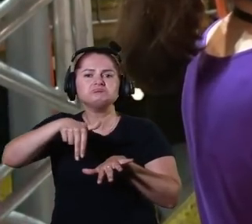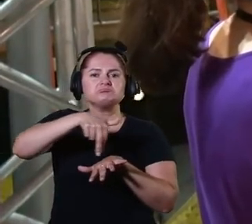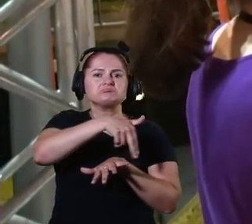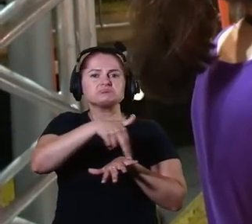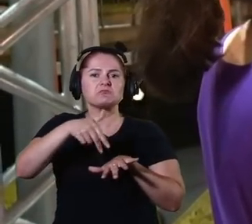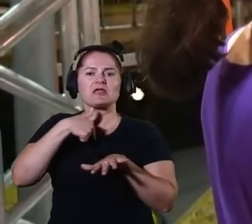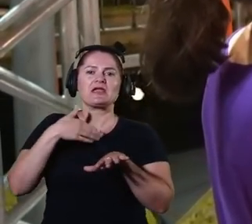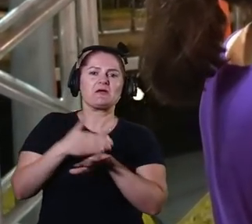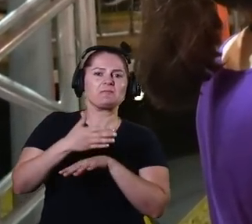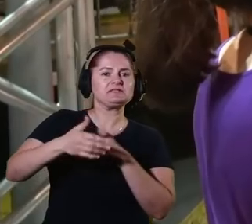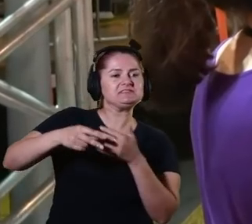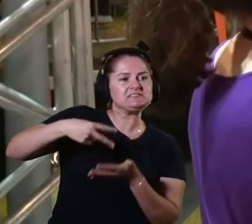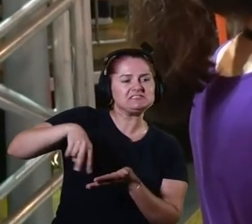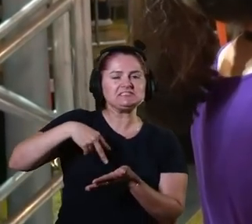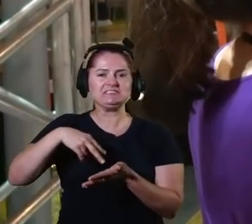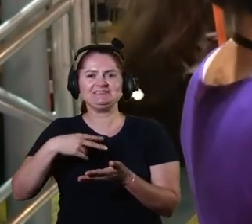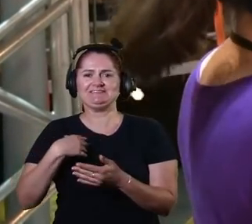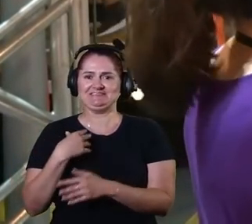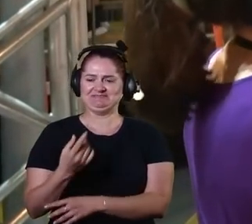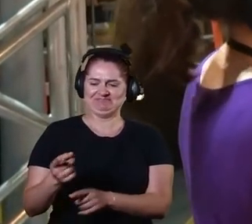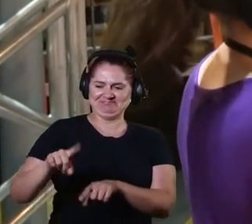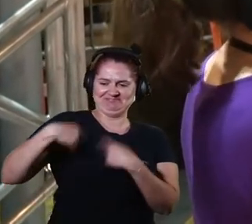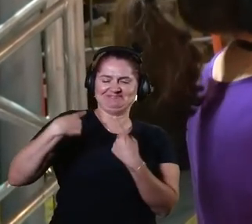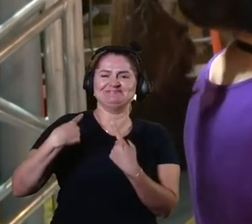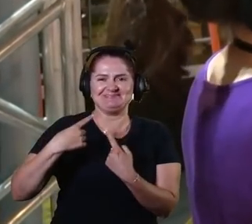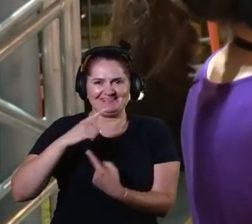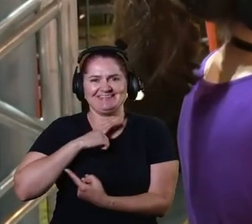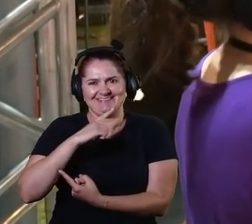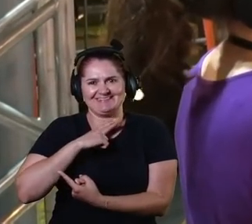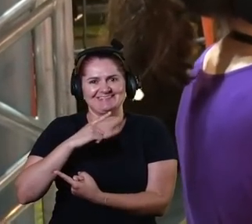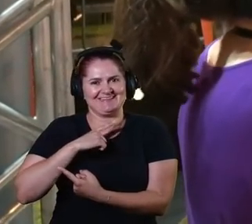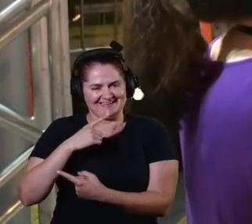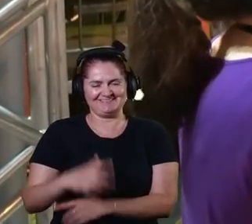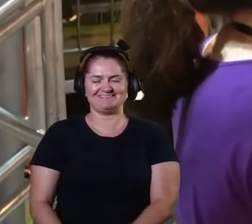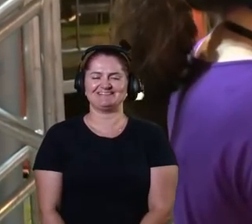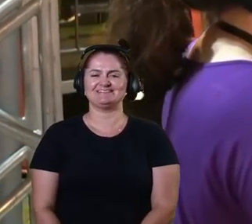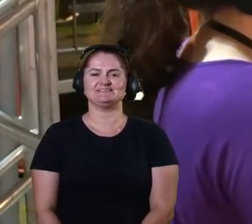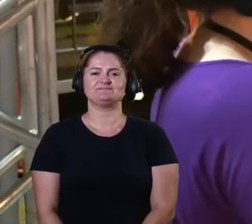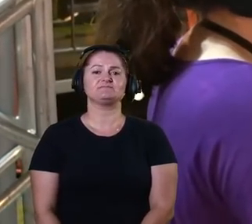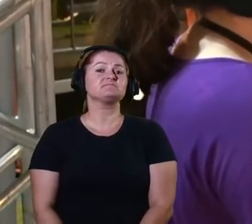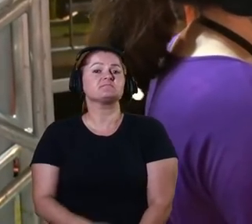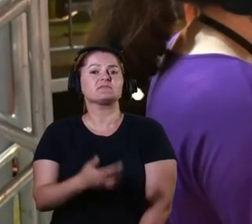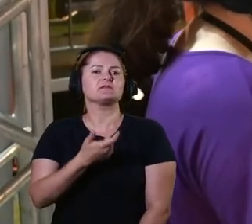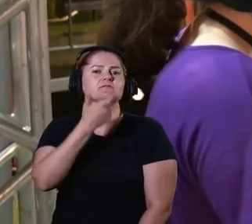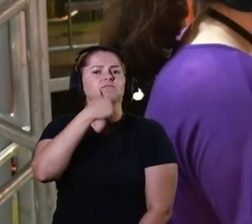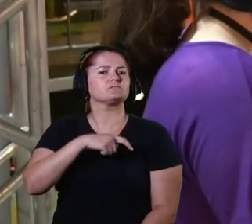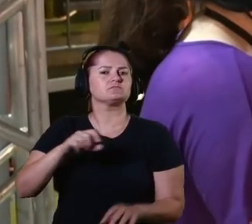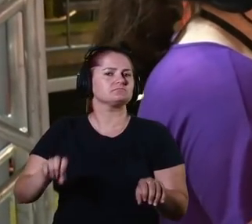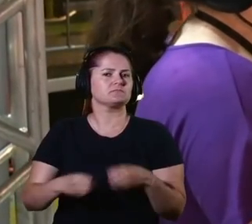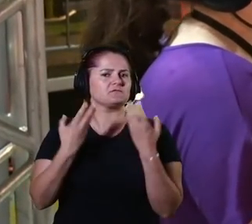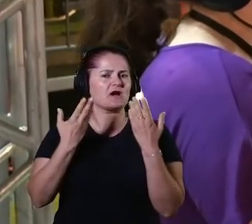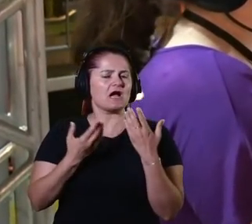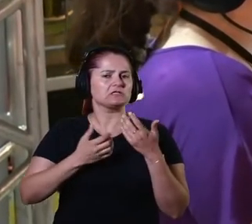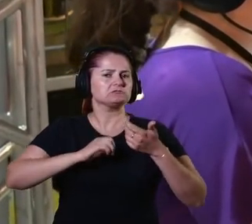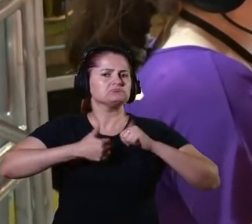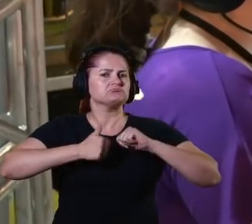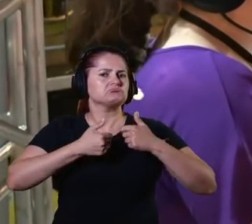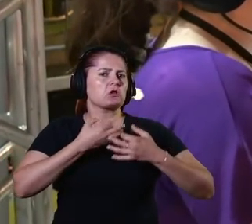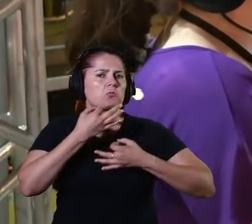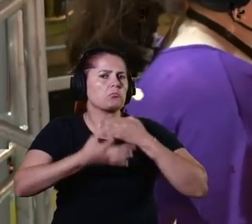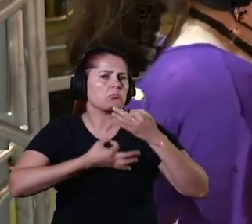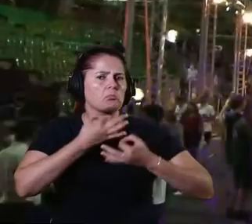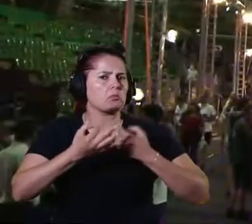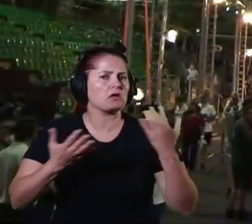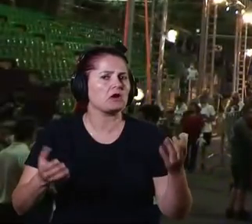que participar de uma dança lá com o pessoal, estava muito entusiasmado. E o que o senhor está achando da festa? Qual a sua avaliação da Festa da Uva